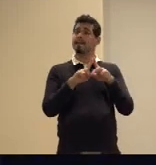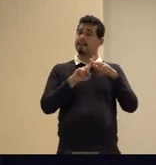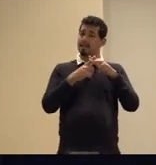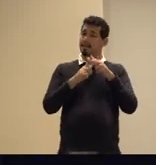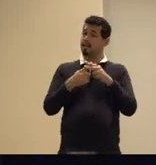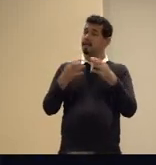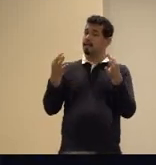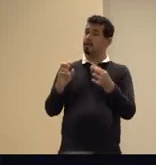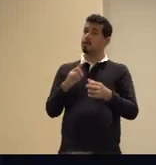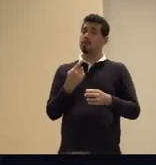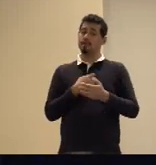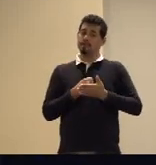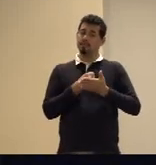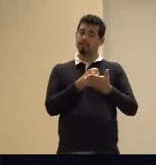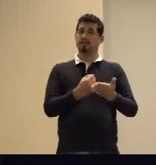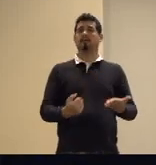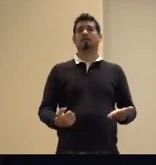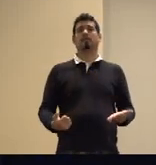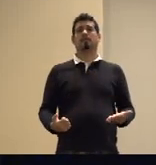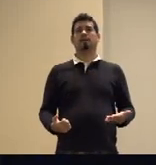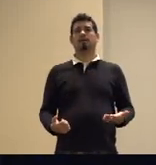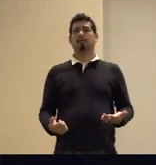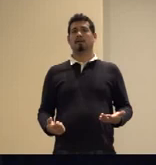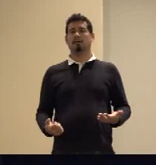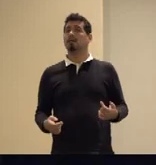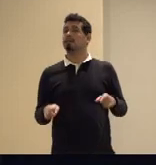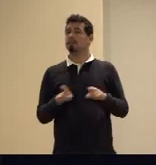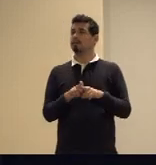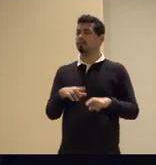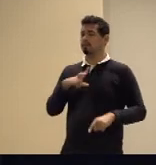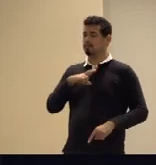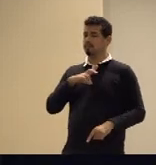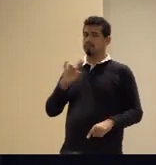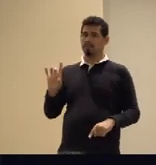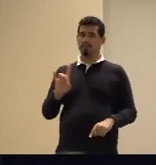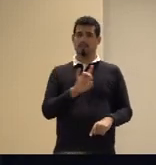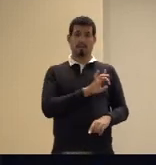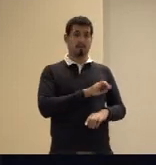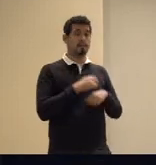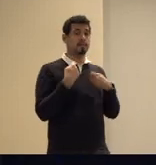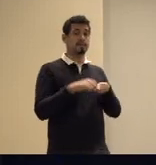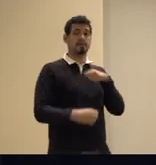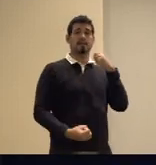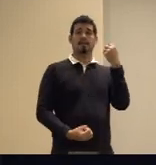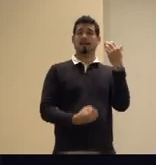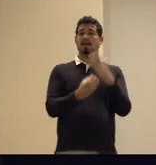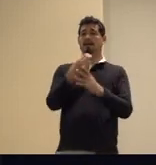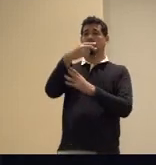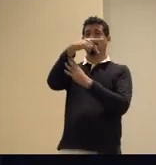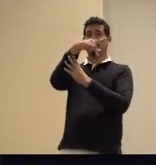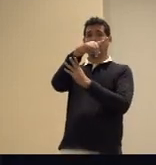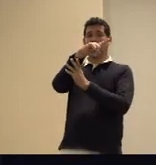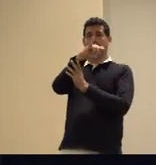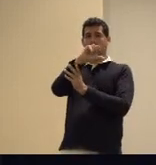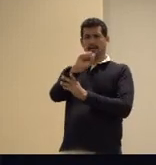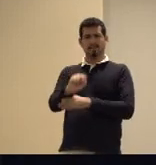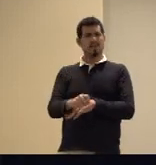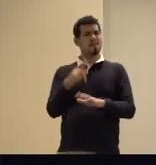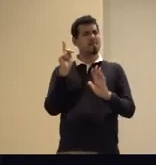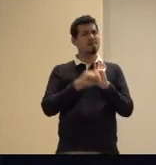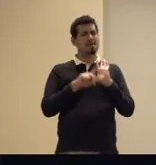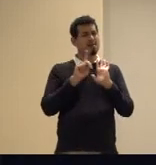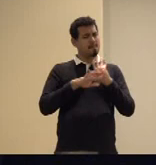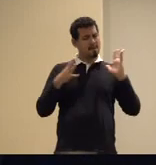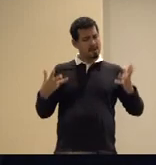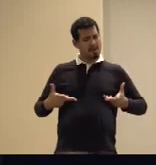personificar o nosso atendimento. E, a partir dessa individualização, criar PIAs, programas bem elaborados, que faz com que